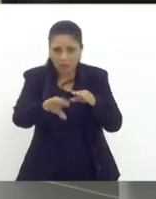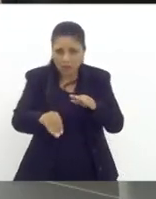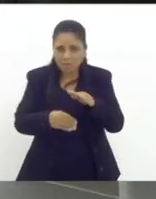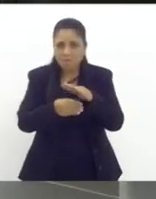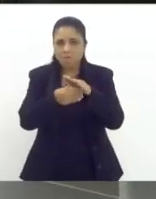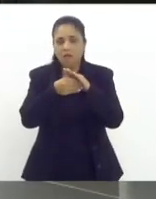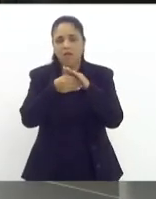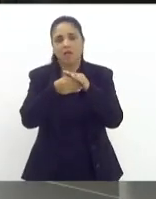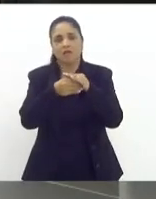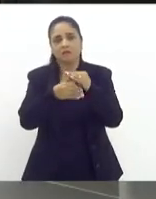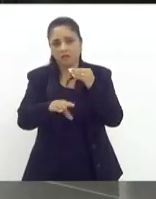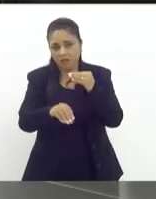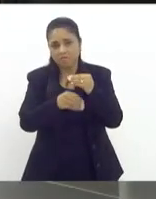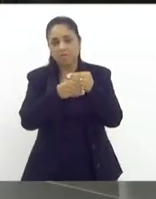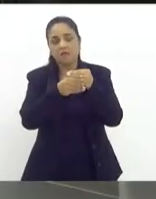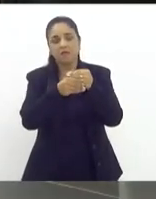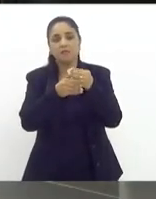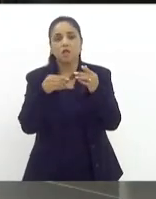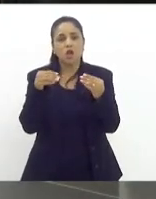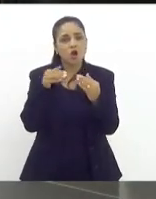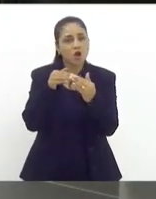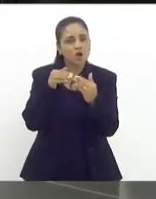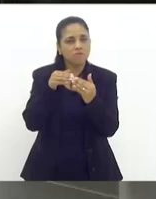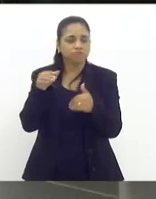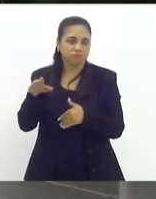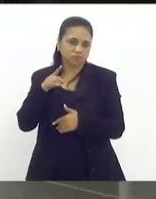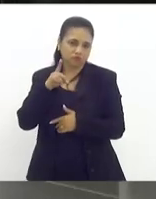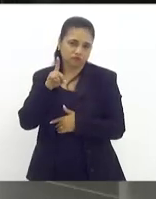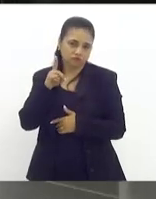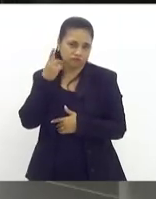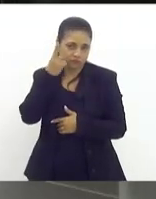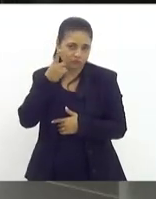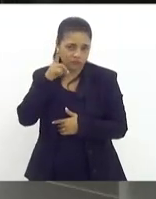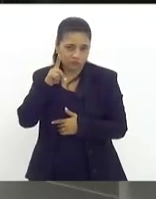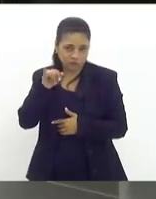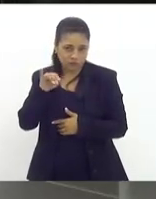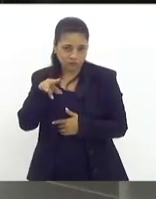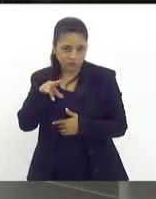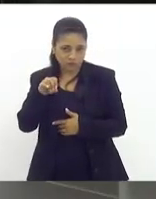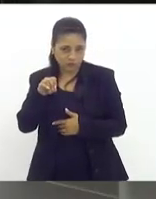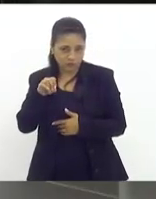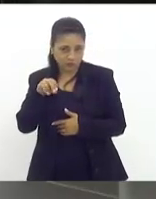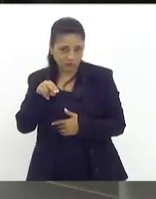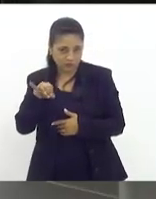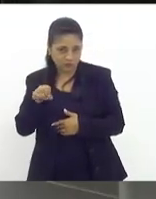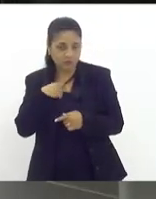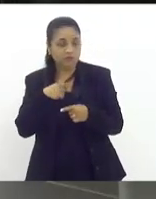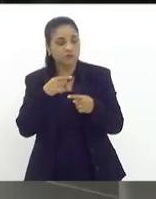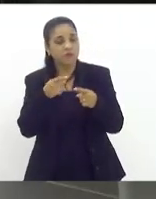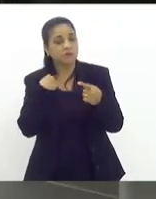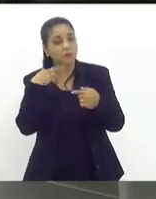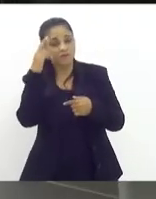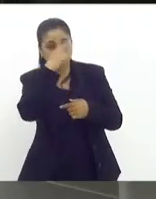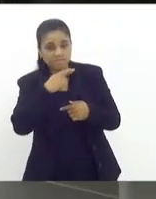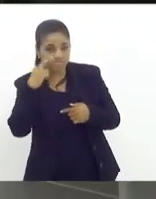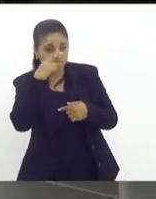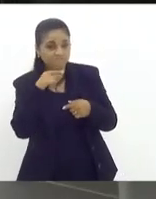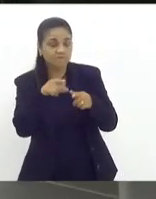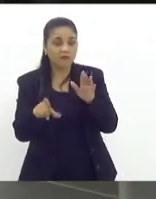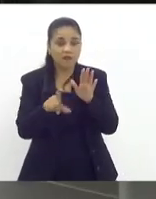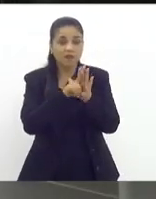até combinada com o deputado Dionísio, para alterar o escopo. Mas me ative aqui só a questão da legalidade, incluindo, verificando leis anteriores,